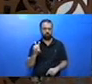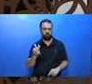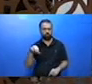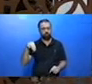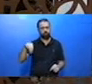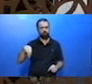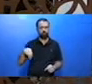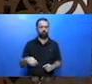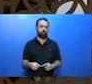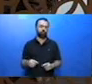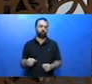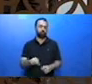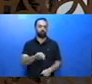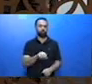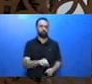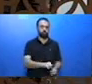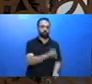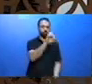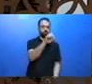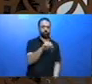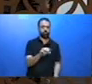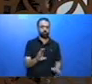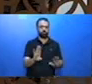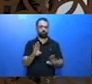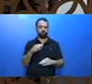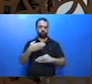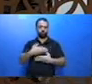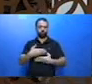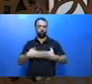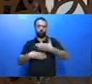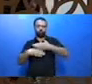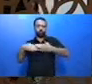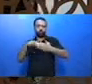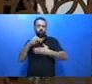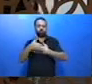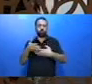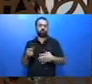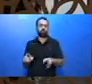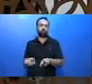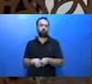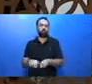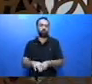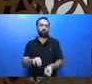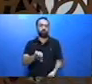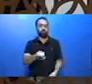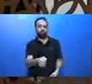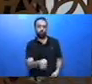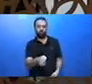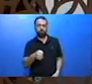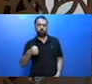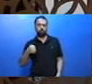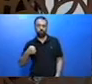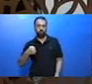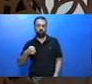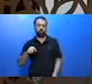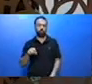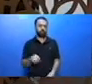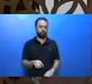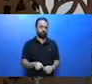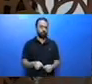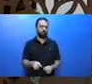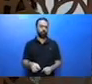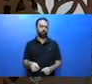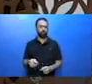uma porta, ao contrário de uma régua, A régua tem só 1 metro, a